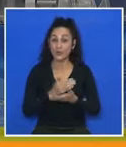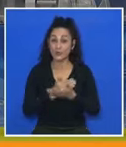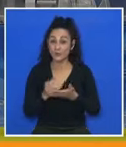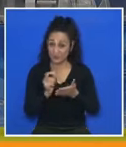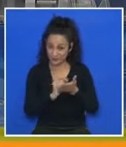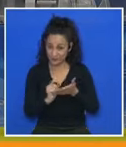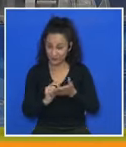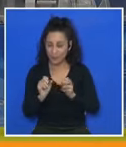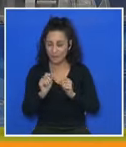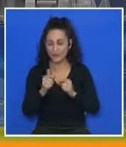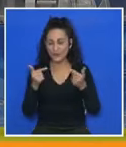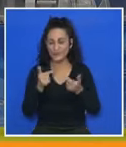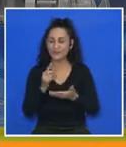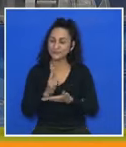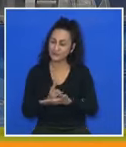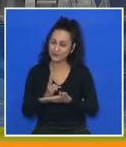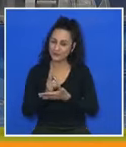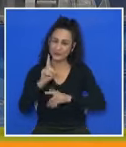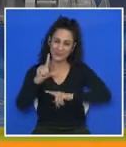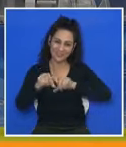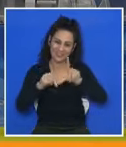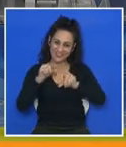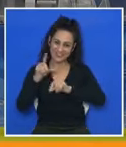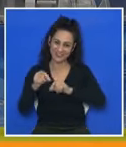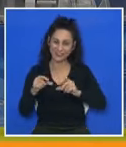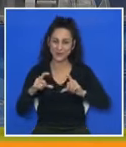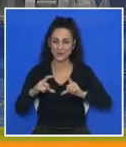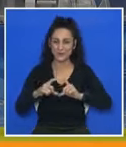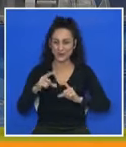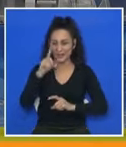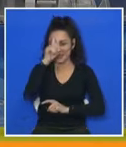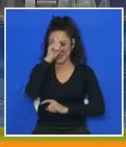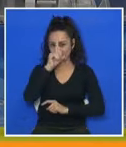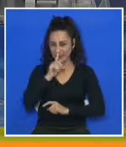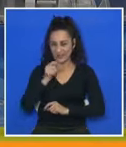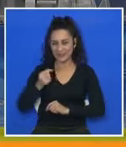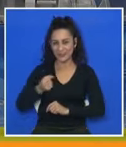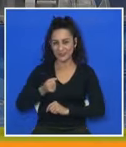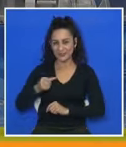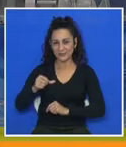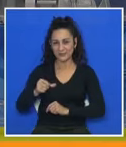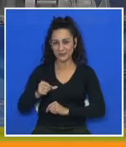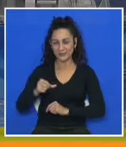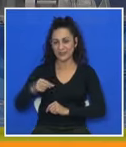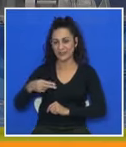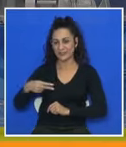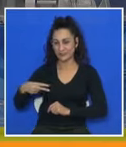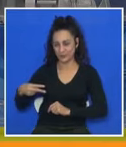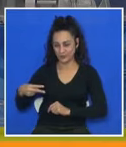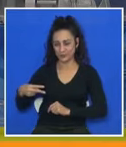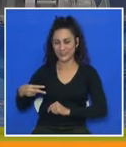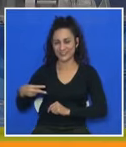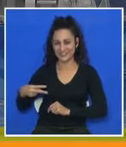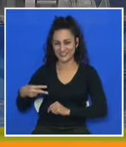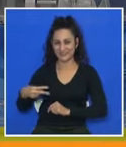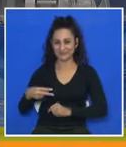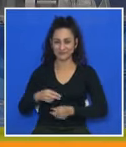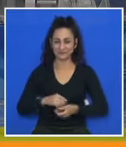Começou anotando, boa sorte, vamos seguir sorteando. Bola amarela, número 92.